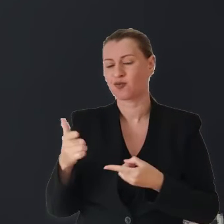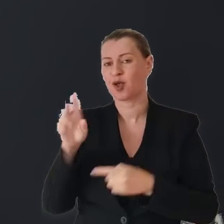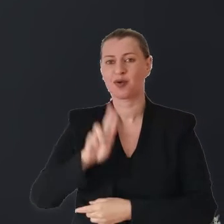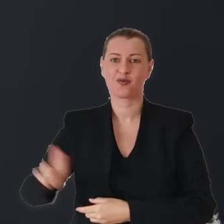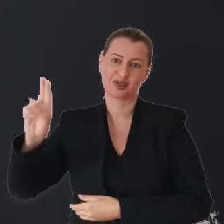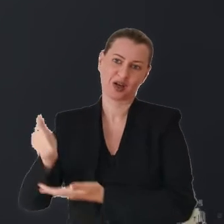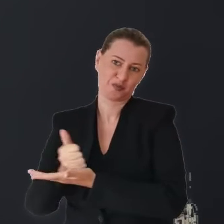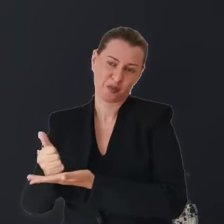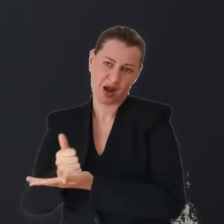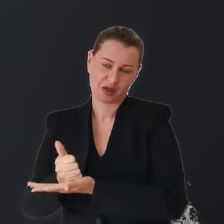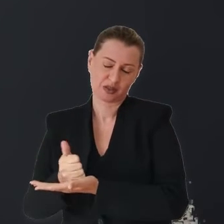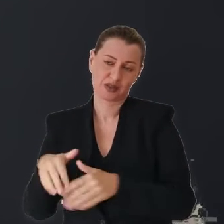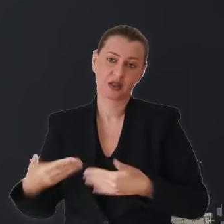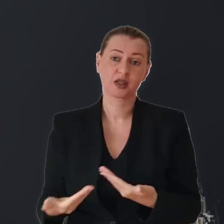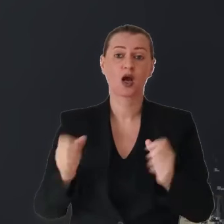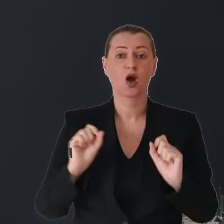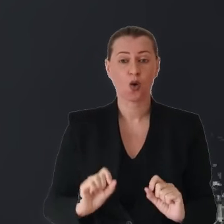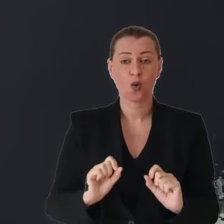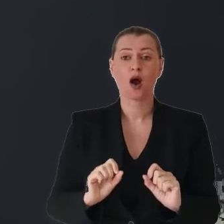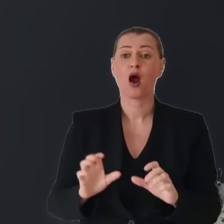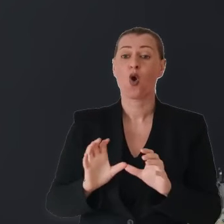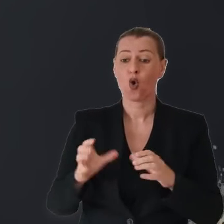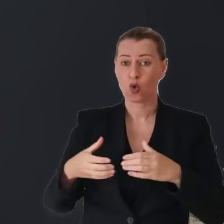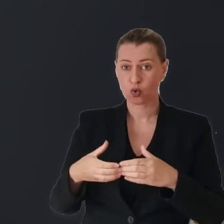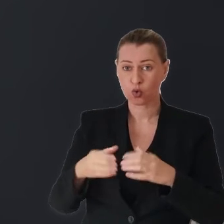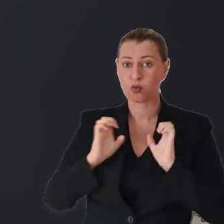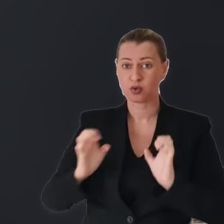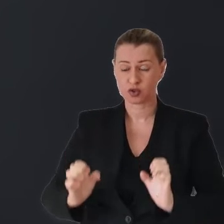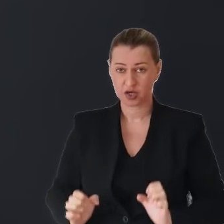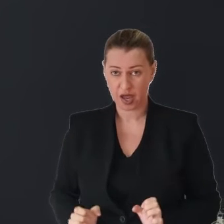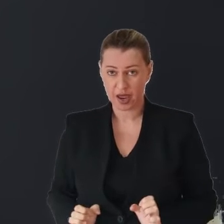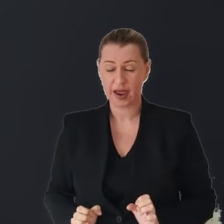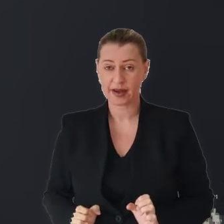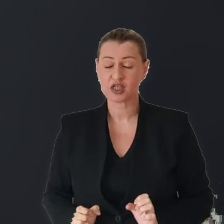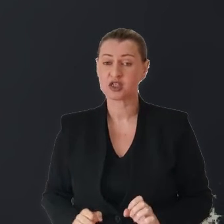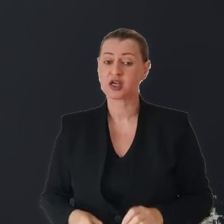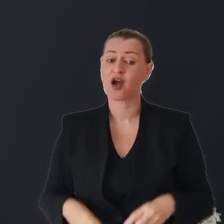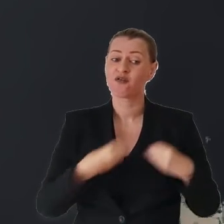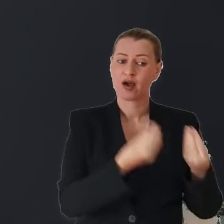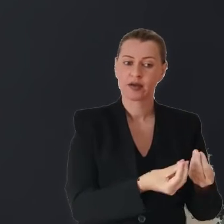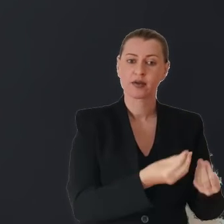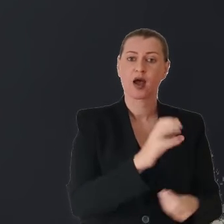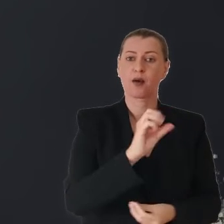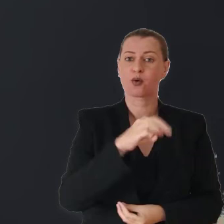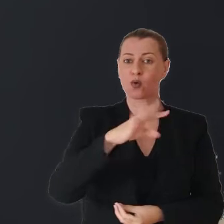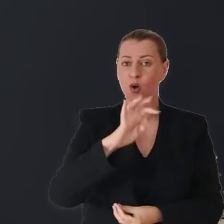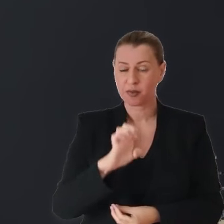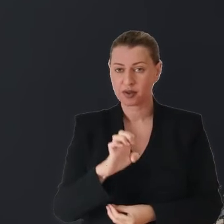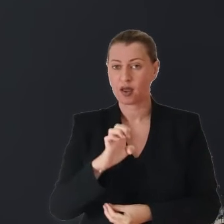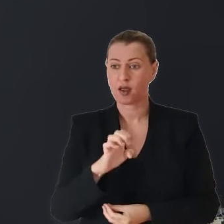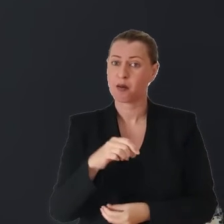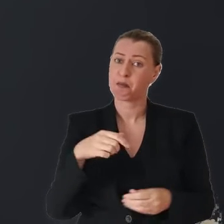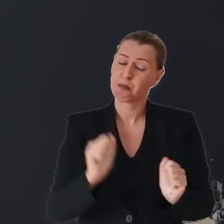aí a CONEP, que é a Comissão Nacional de Ética, é ela que vai disparar para algum comitê, que pode ser a Universidade de Fevale, como pode ser